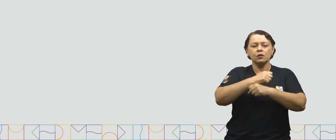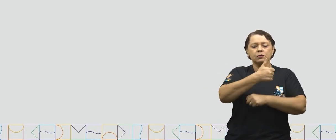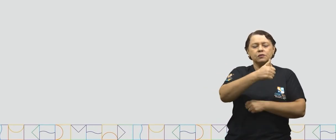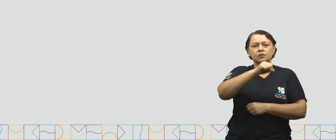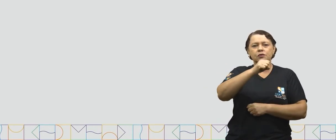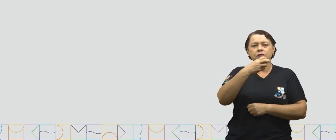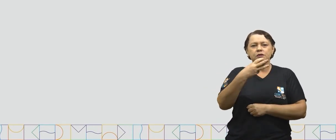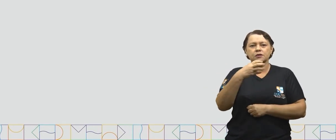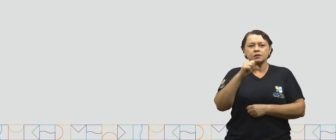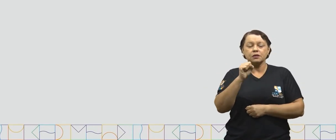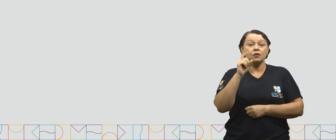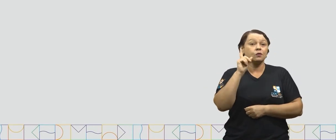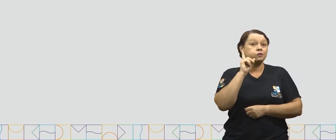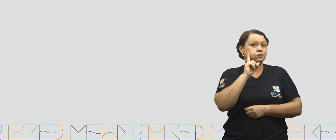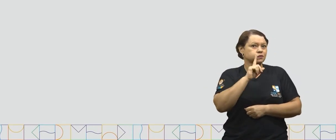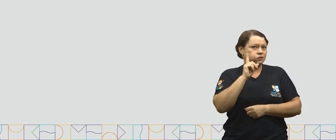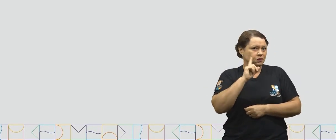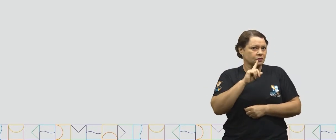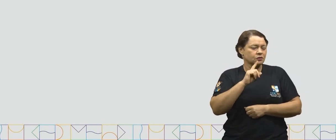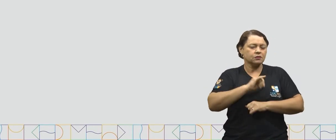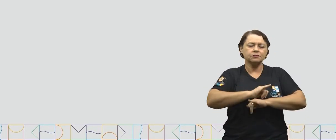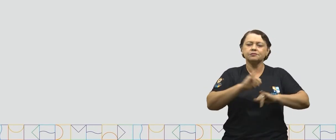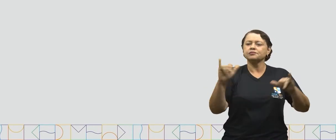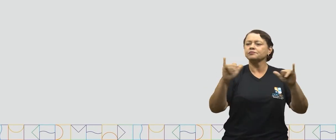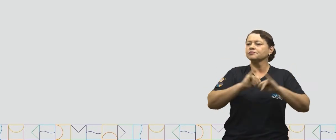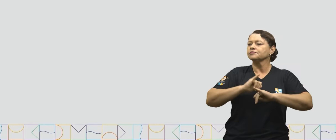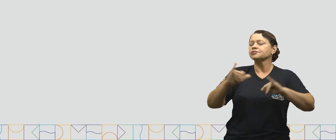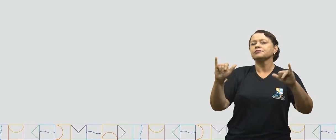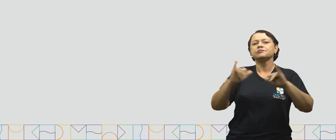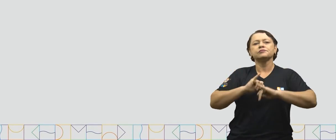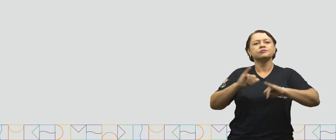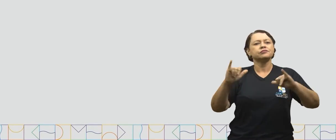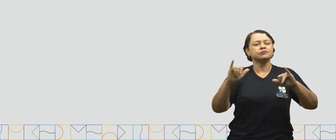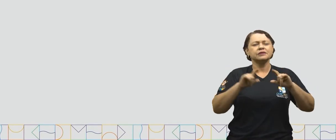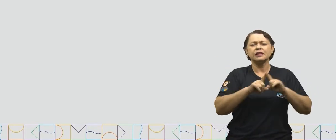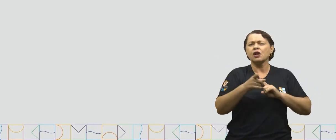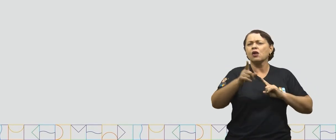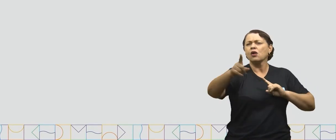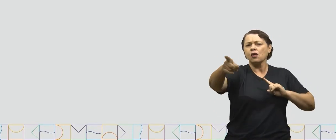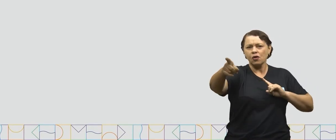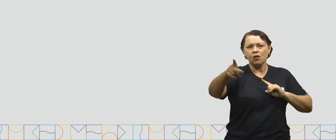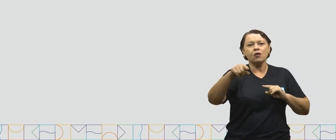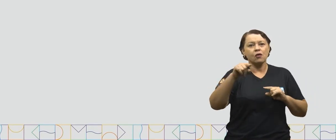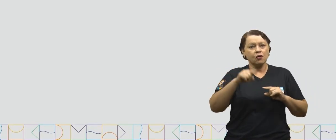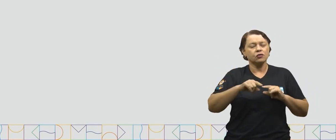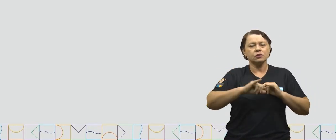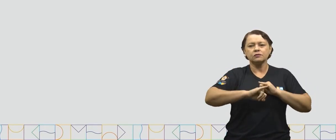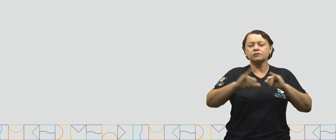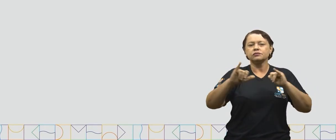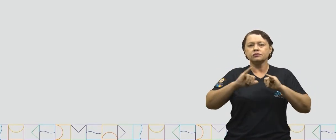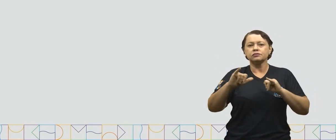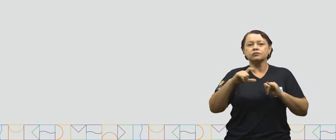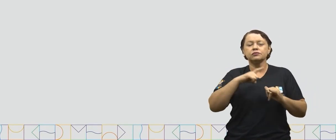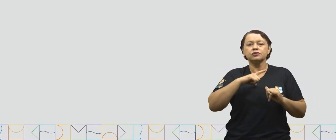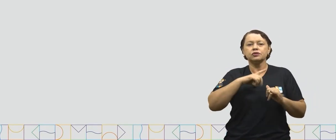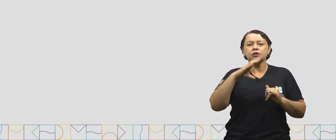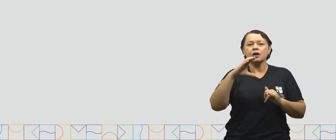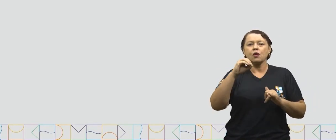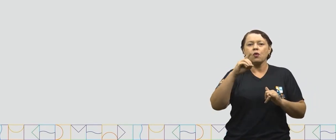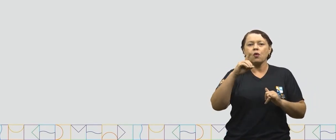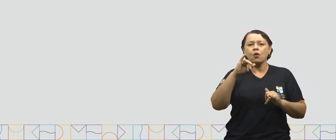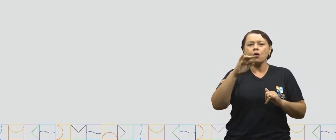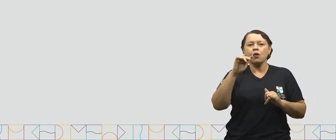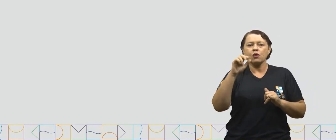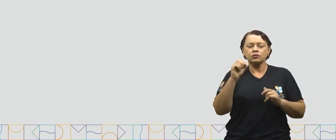1838, nos Estados Unidos, para transmitir mensagens à distância. Ele era transmitido por sinais curtos